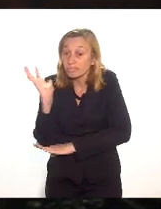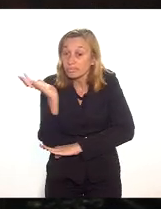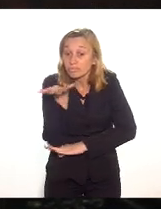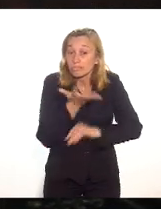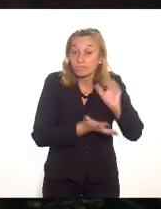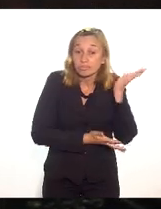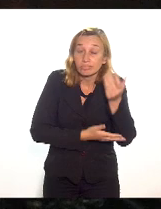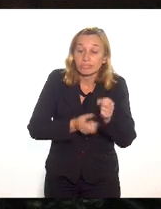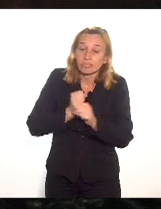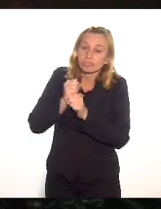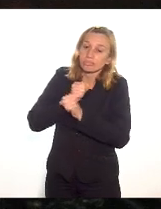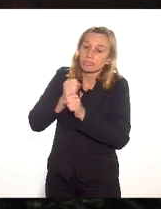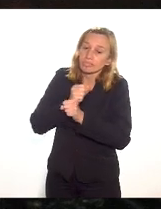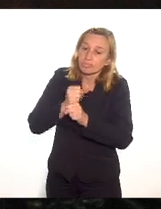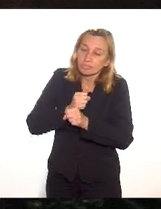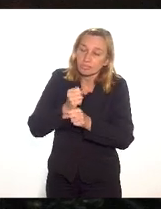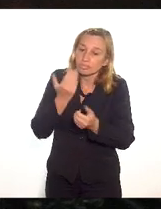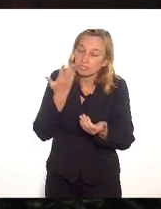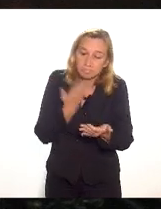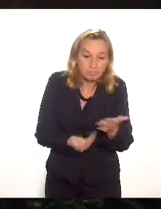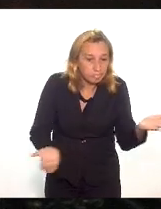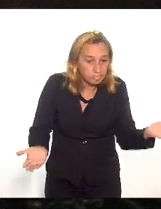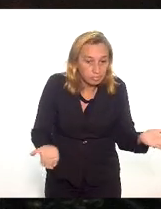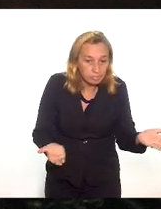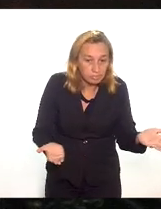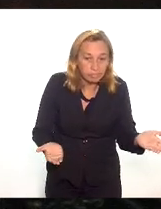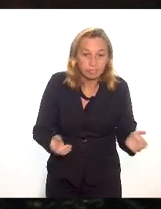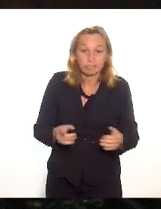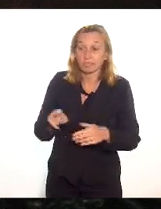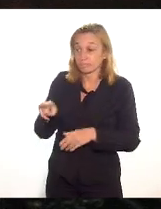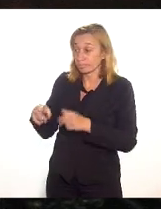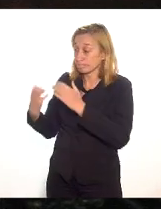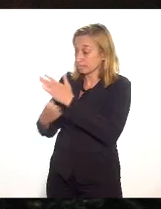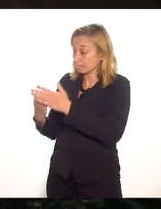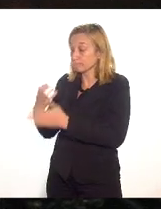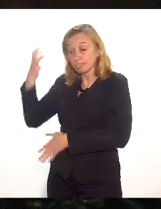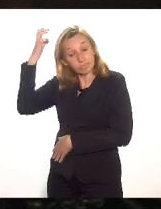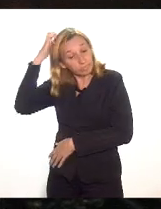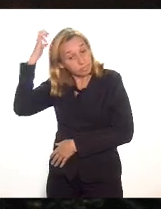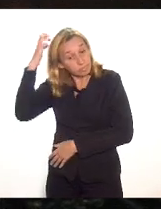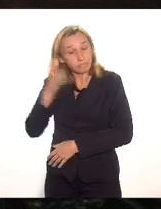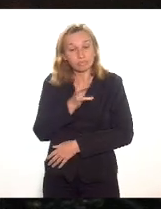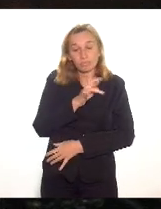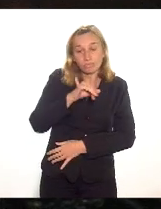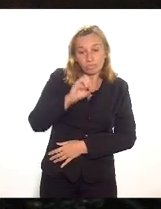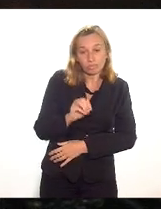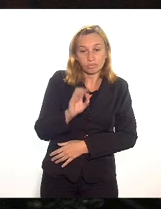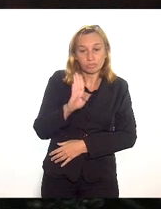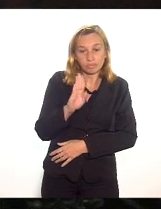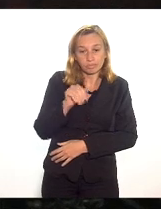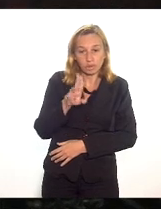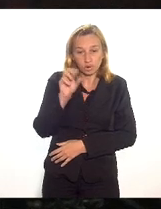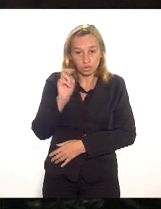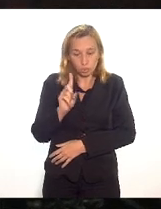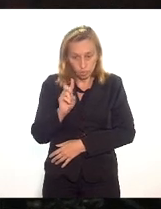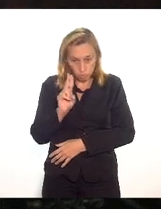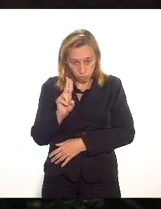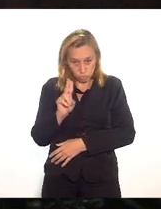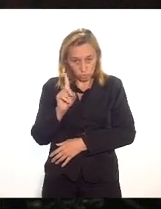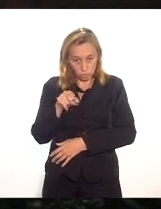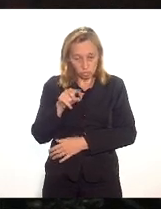essa empresa que não faz o tratamento de esgoto devido. O Rio Guandu, que é um mar de